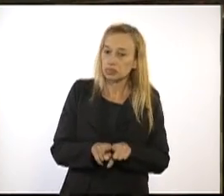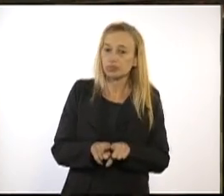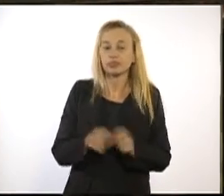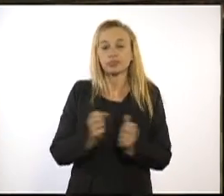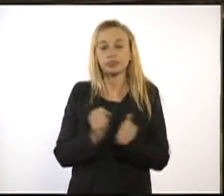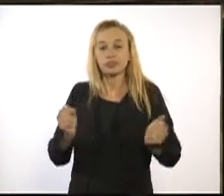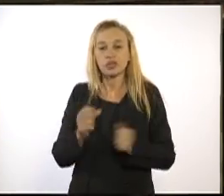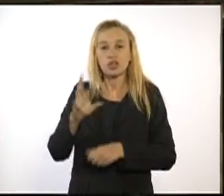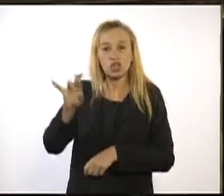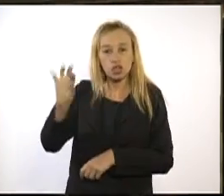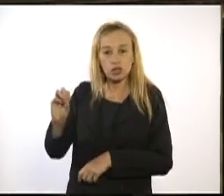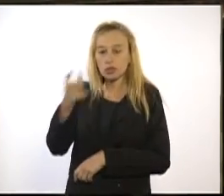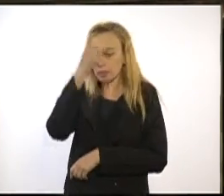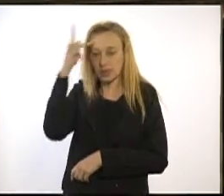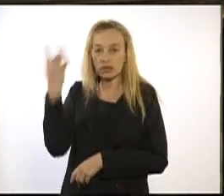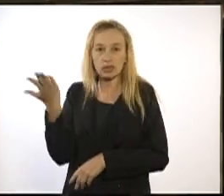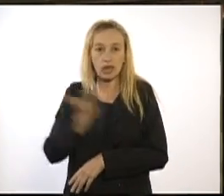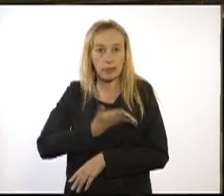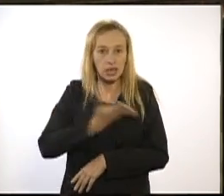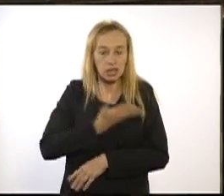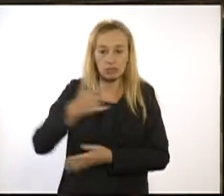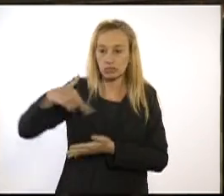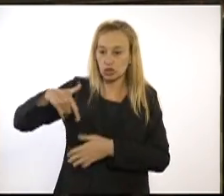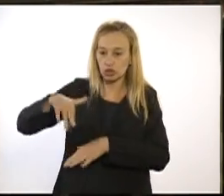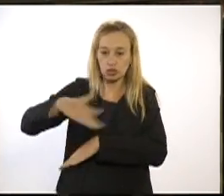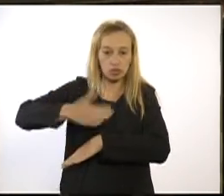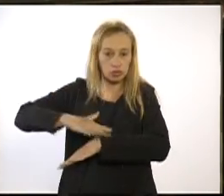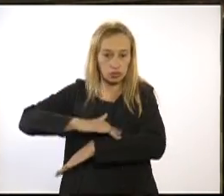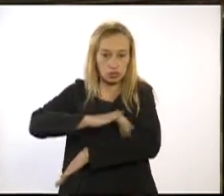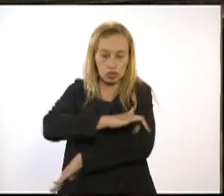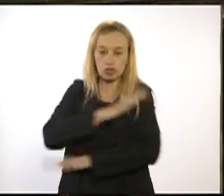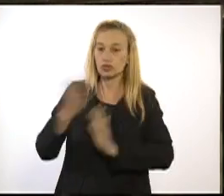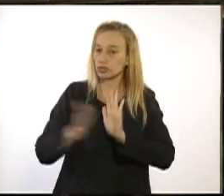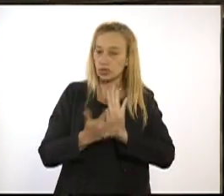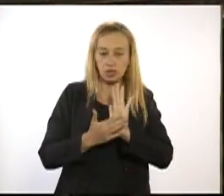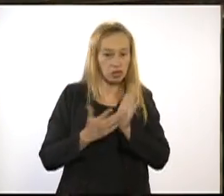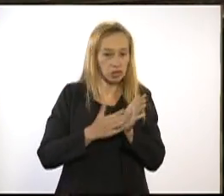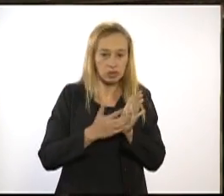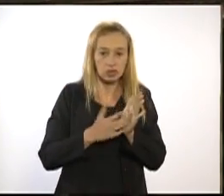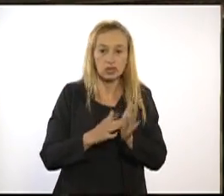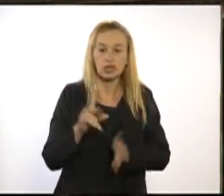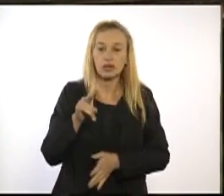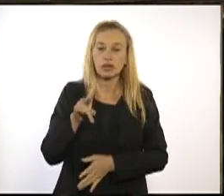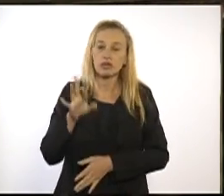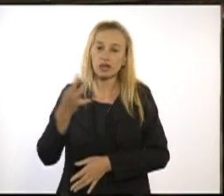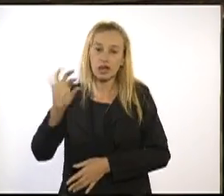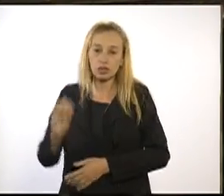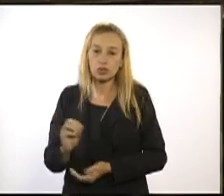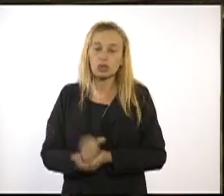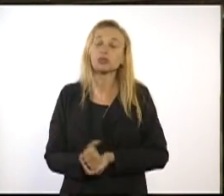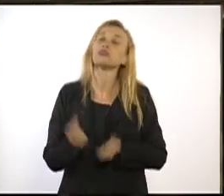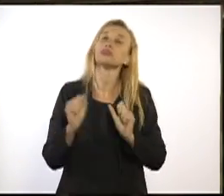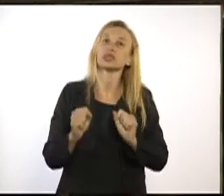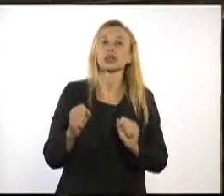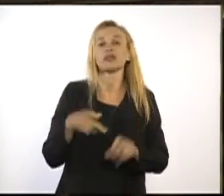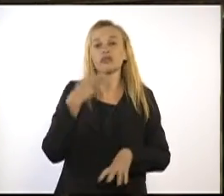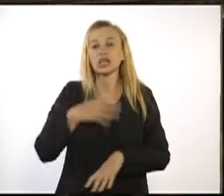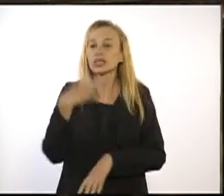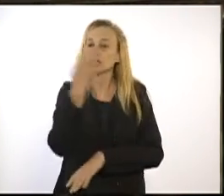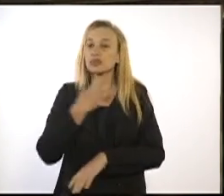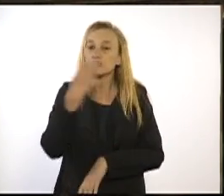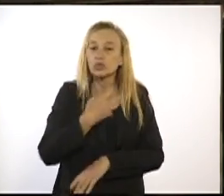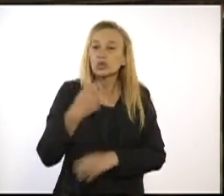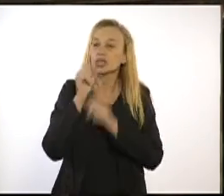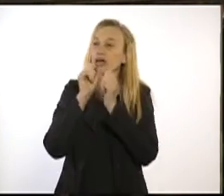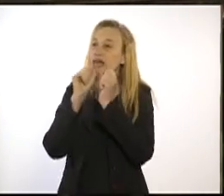aqui, pessoas amigas, enfim, a Viradouro. Nós gostaríamos de estar aqui falando dos enredos, da